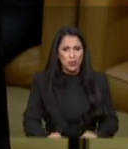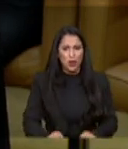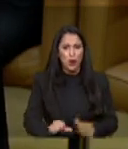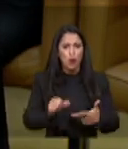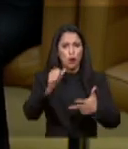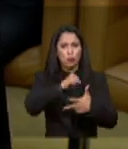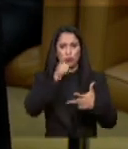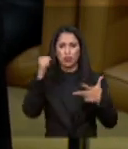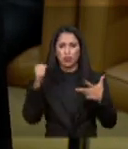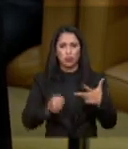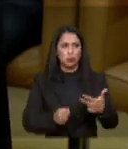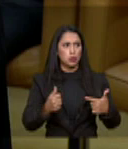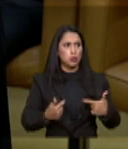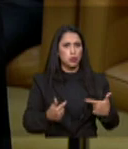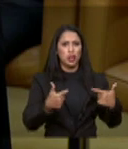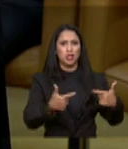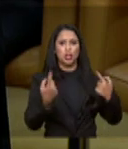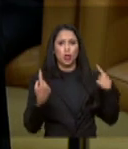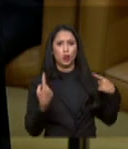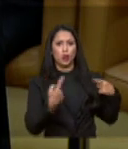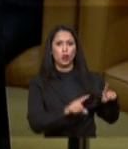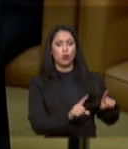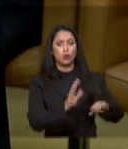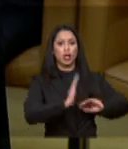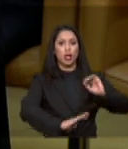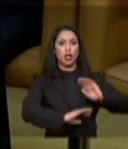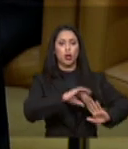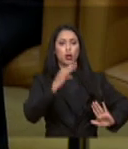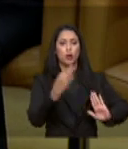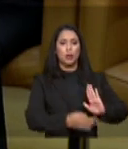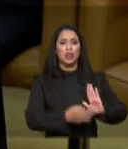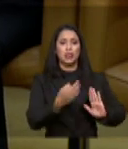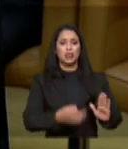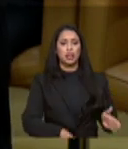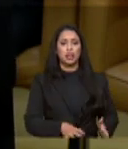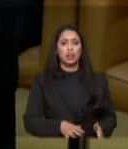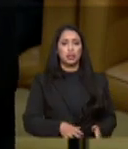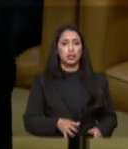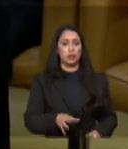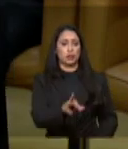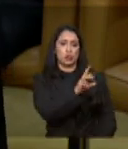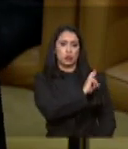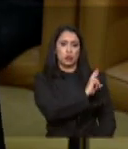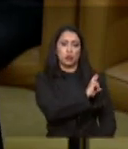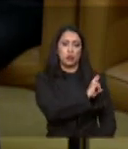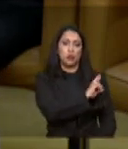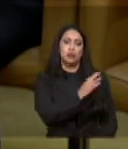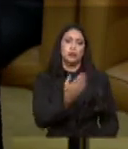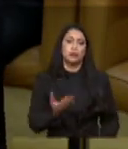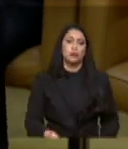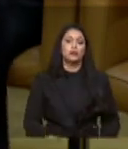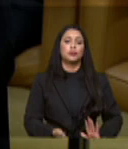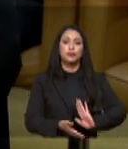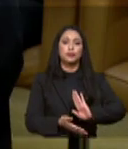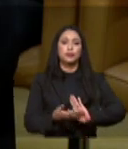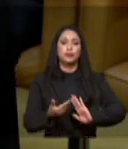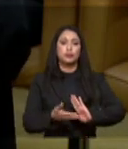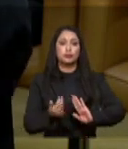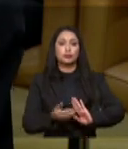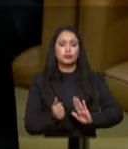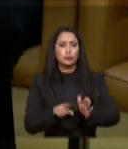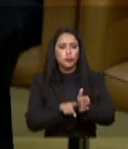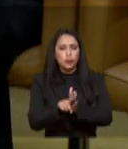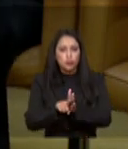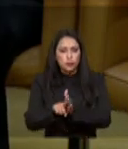público contra a sua competência, contra os seus deveres. Ao retirar a força